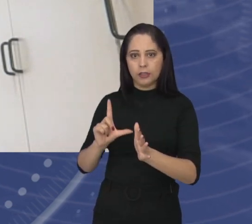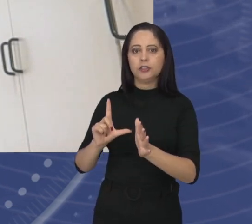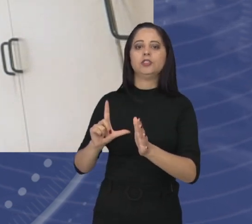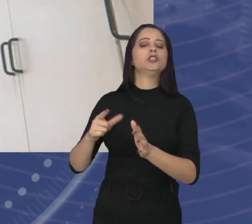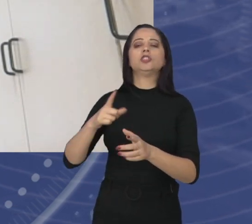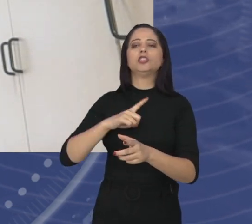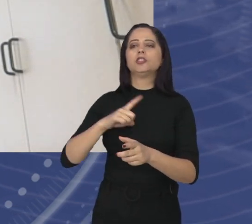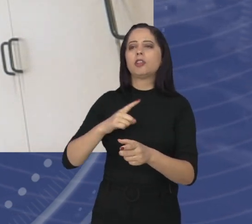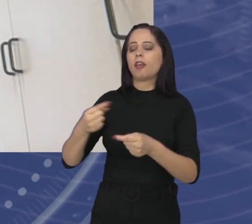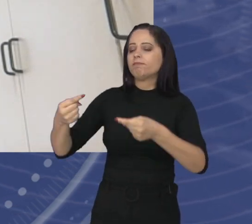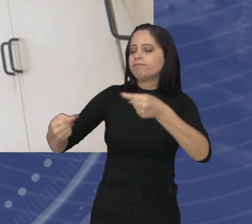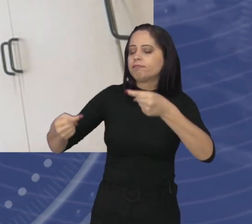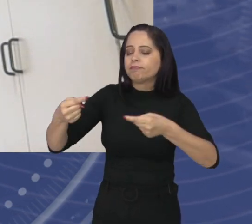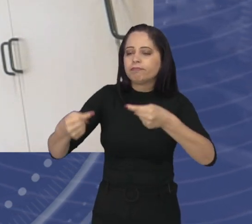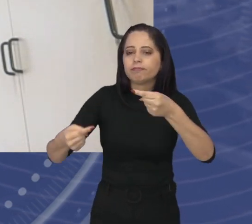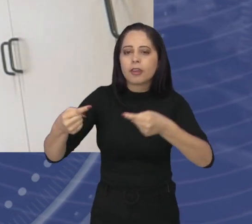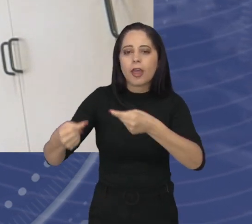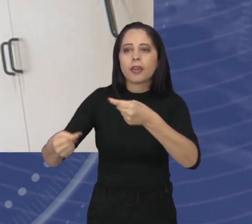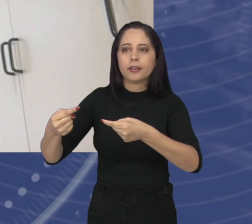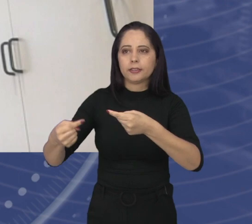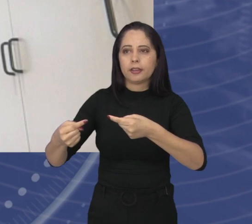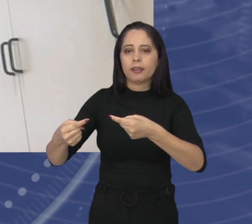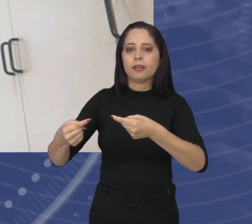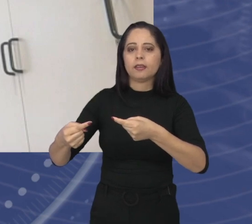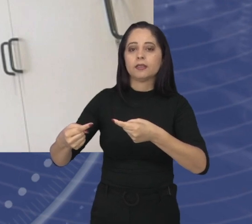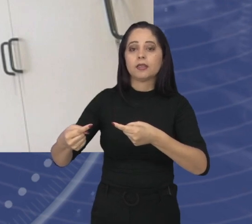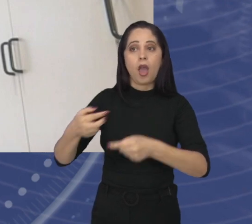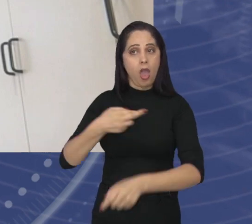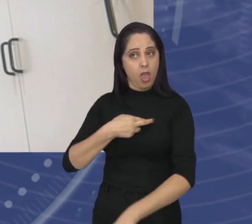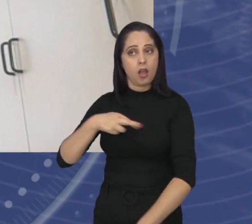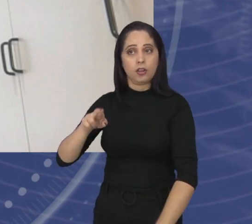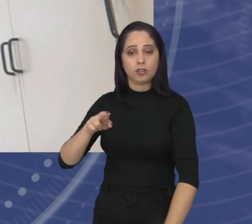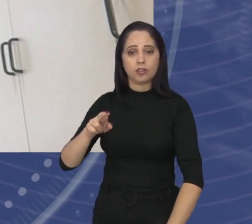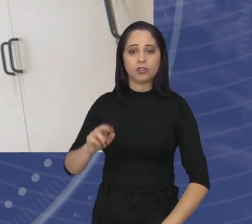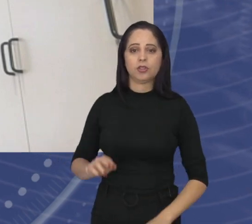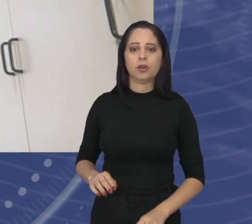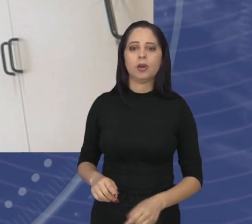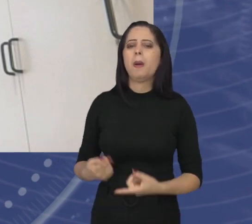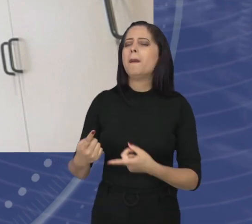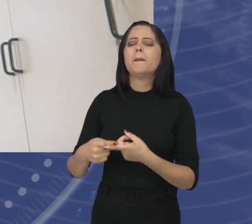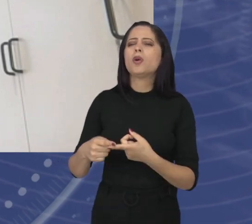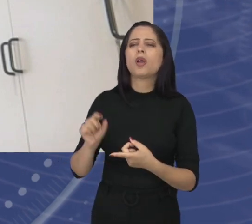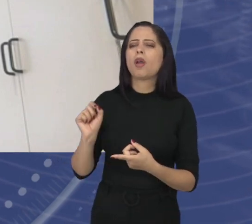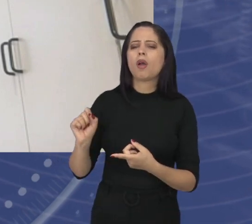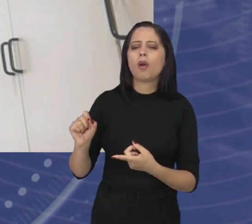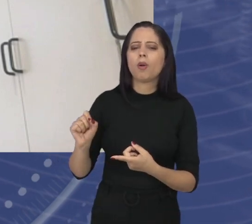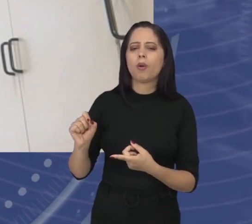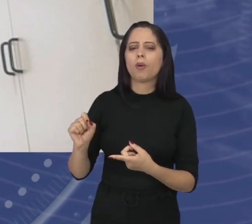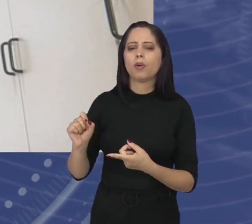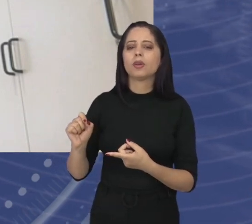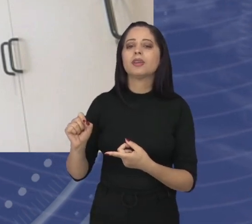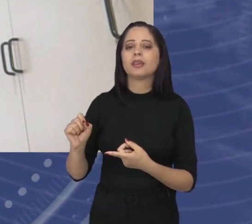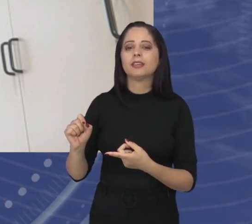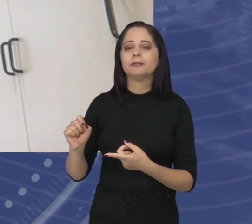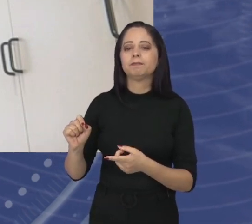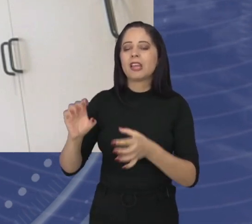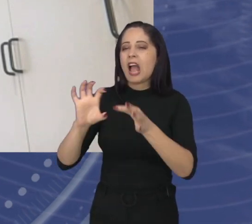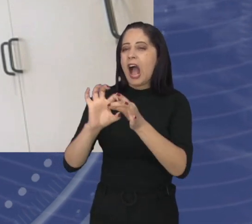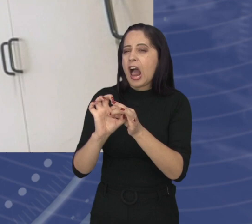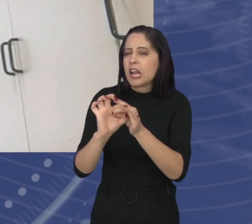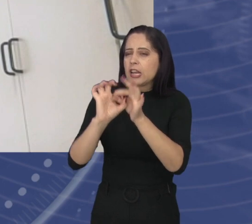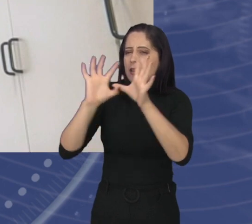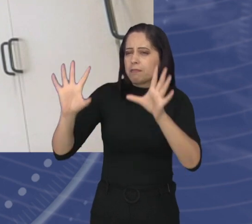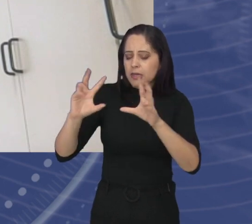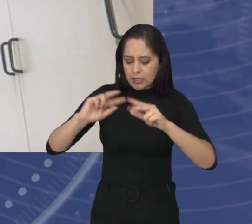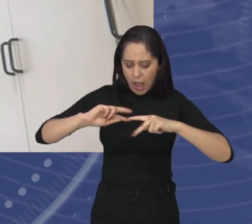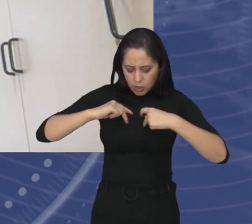que a federação deu certo por respeito à liberdade religiosa. Por que eu digo isso? Porque a liberdade religiosa é a liberdade mais íntima do ser